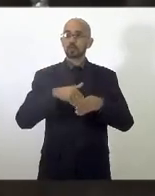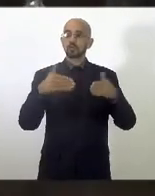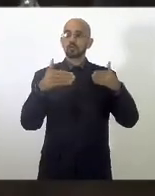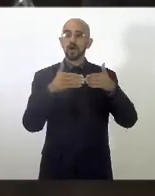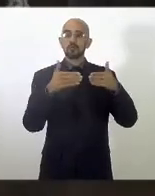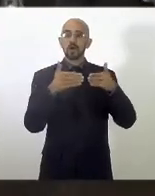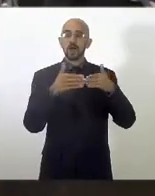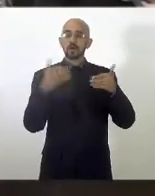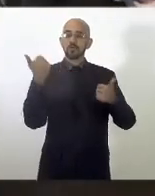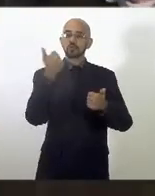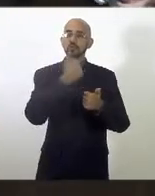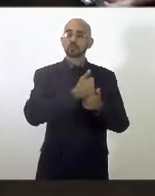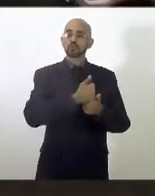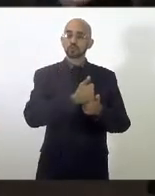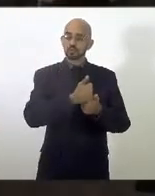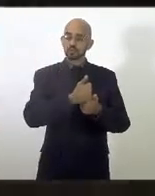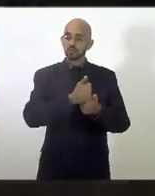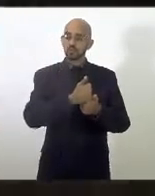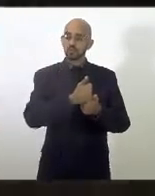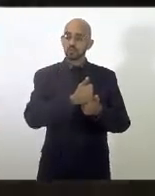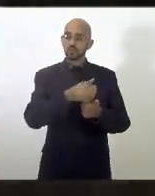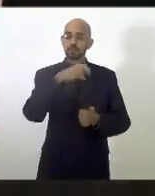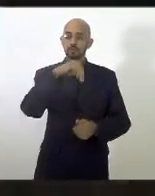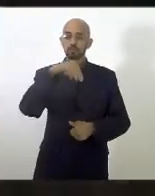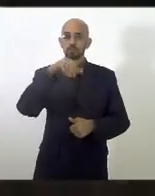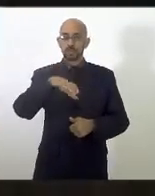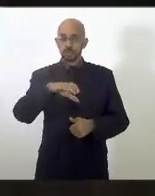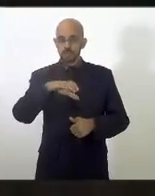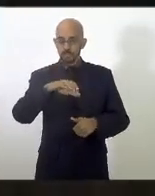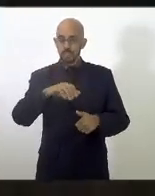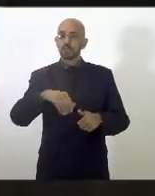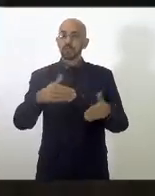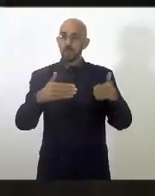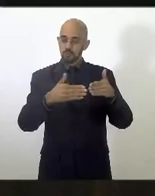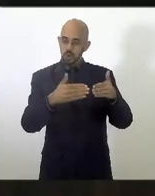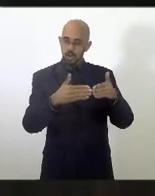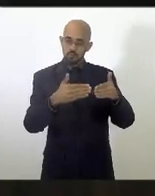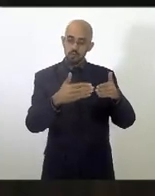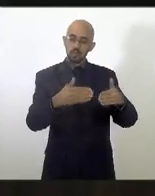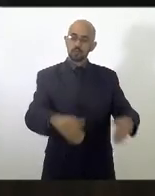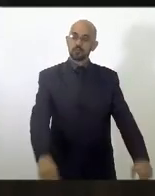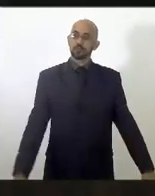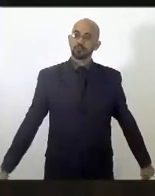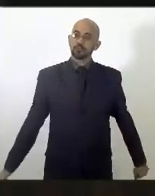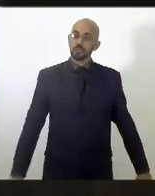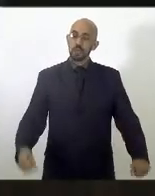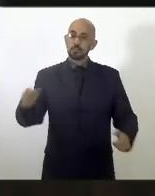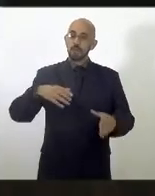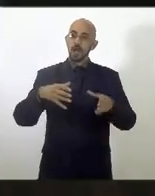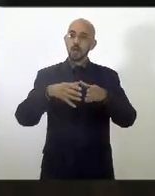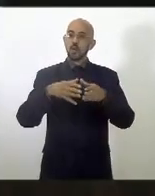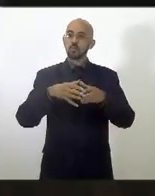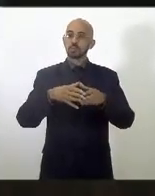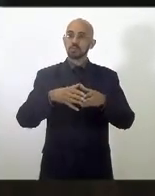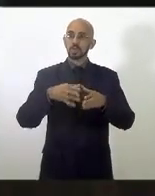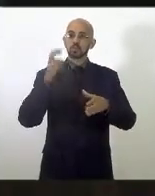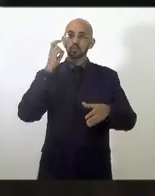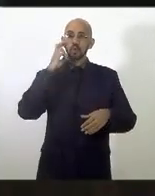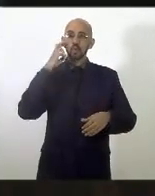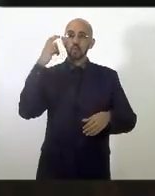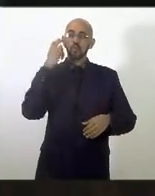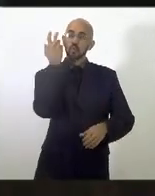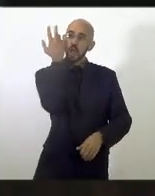Em voto favoravelmente ao substitutivo. Ok. Deputado Carlos Mink, favorável ao substitutivo. Pela Comissão de Cultura, deputado Eliomar